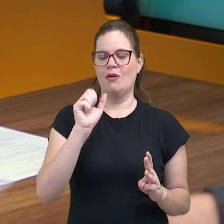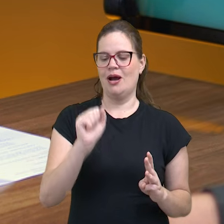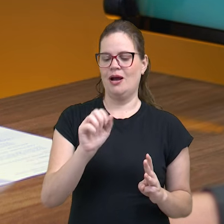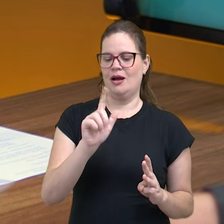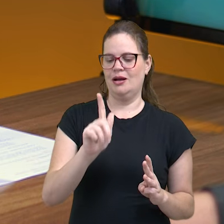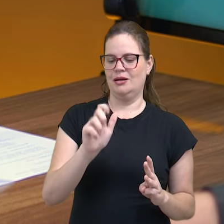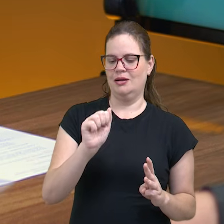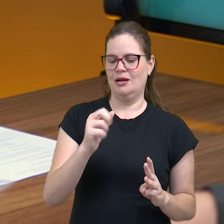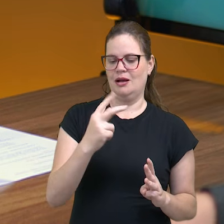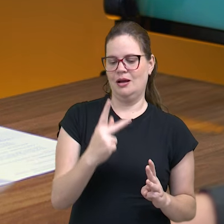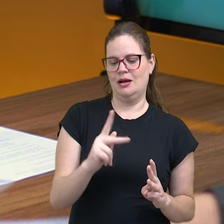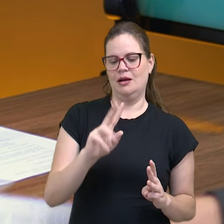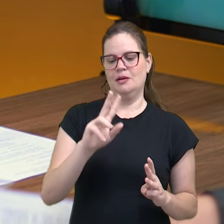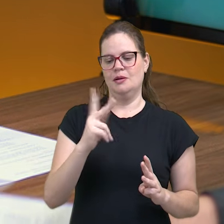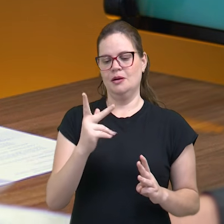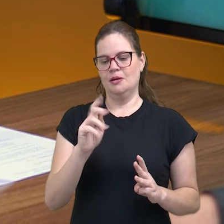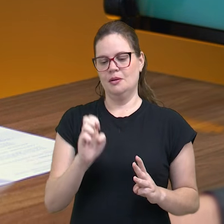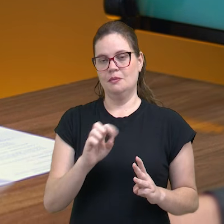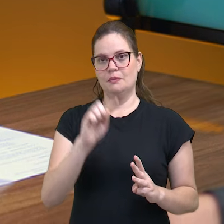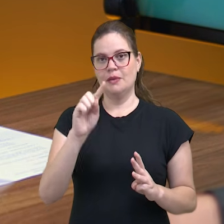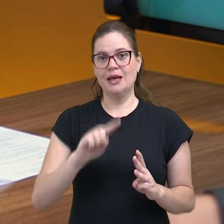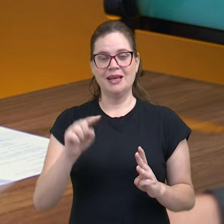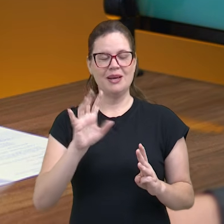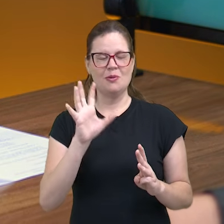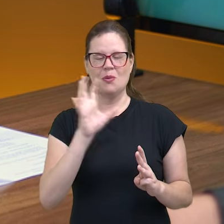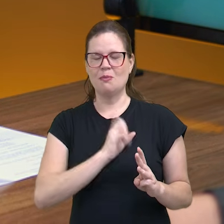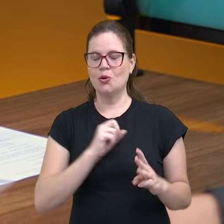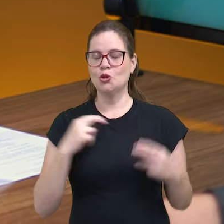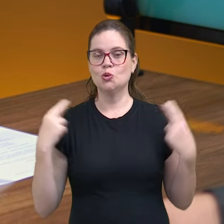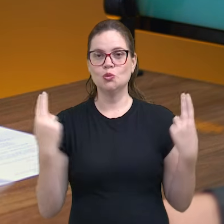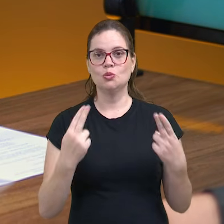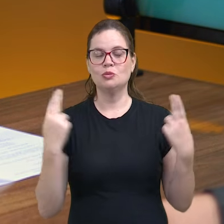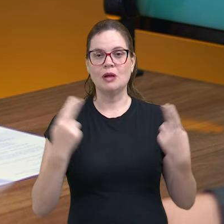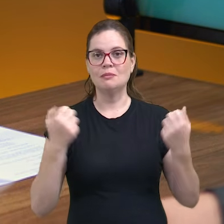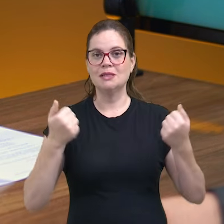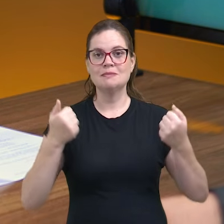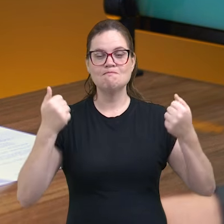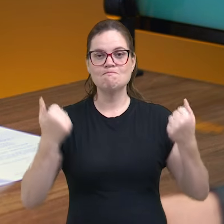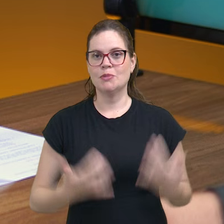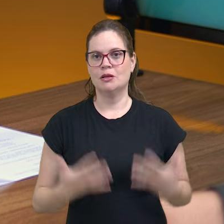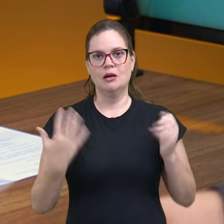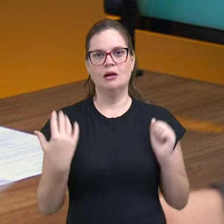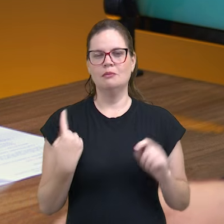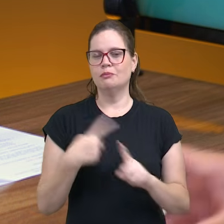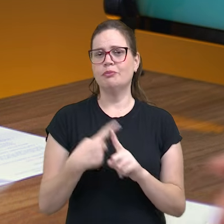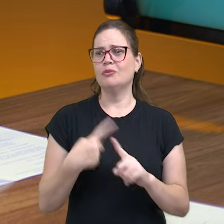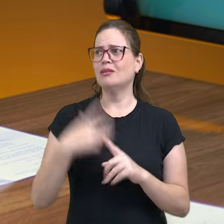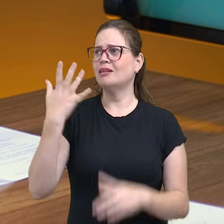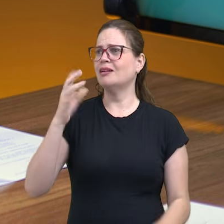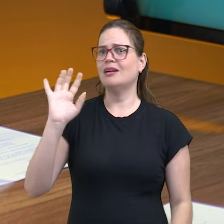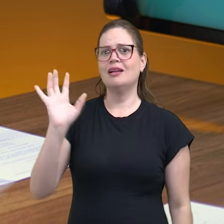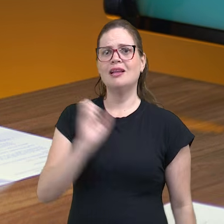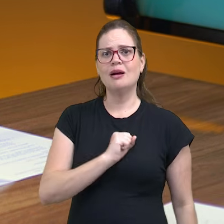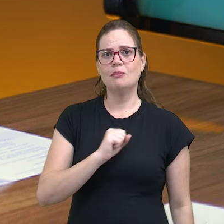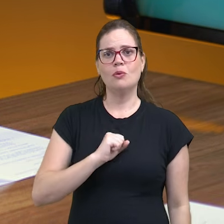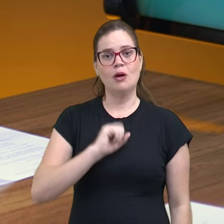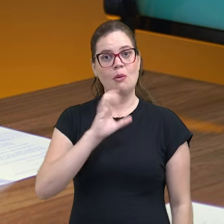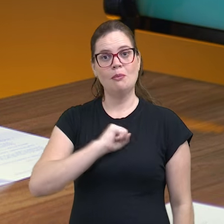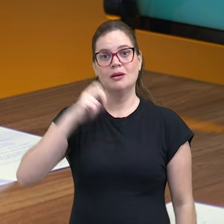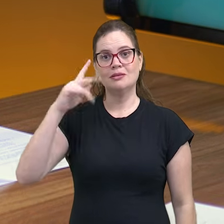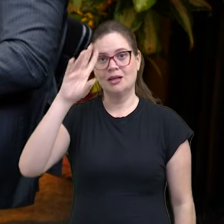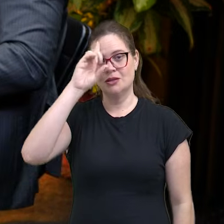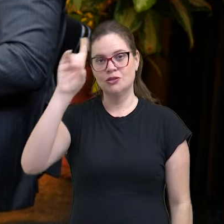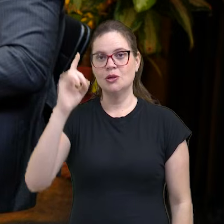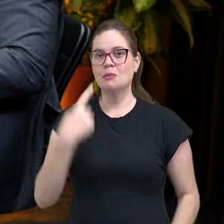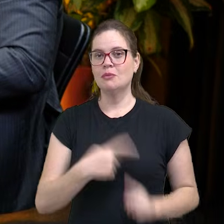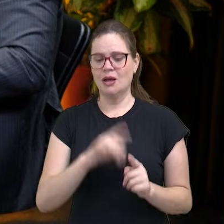que excede todo entendimento. Por que ele me amou? Por que ele te amou? Ele nos